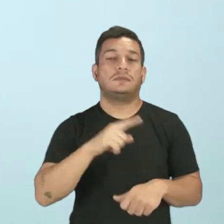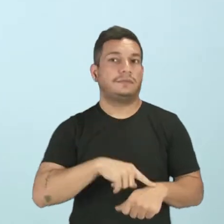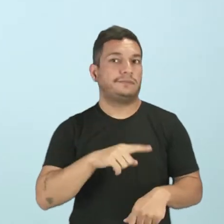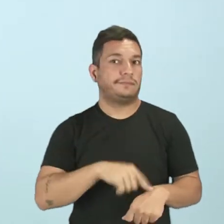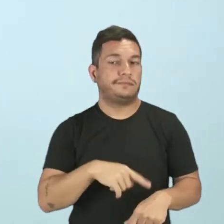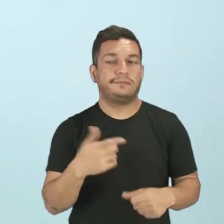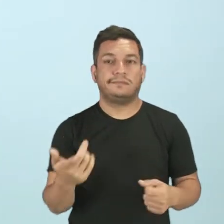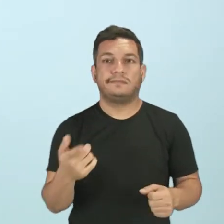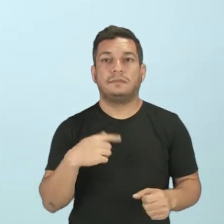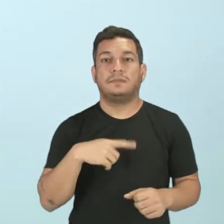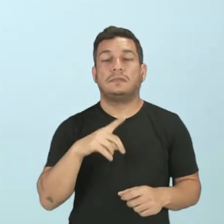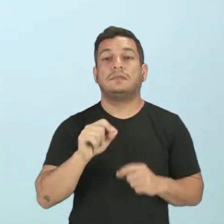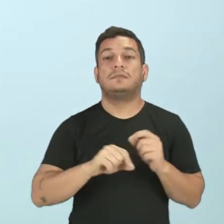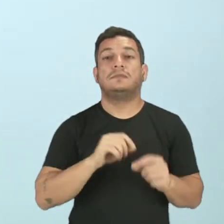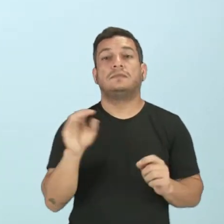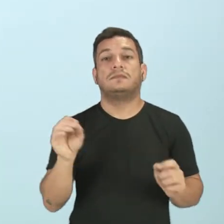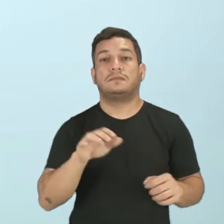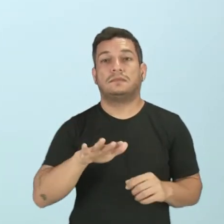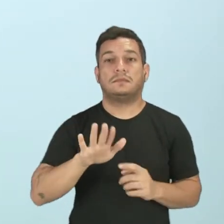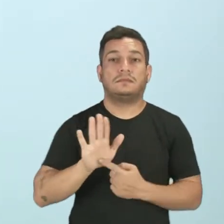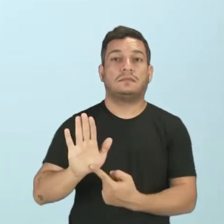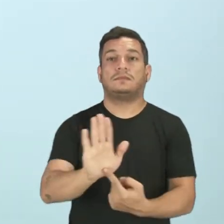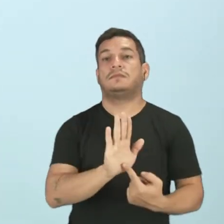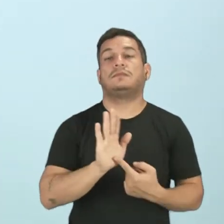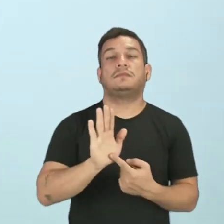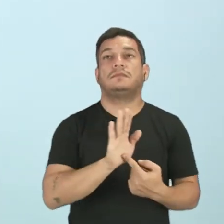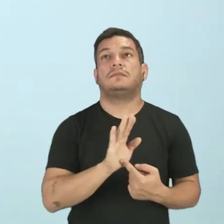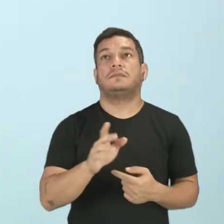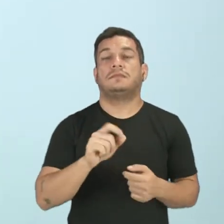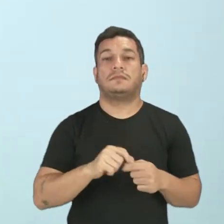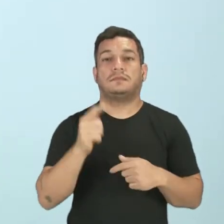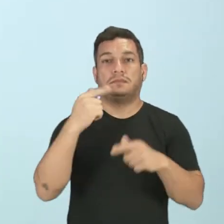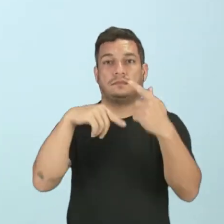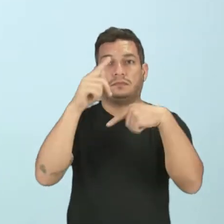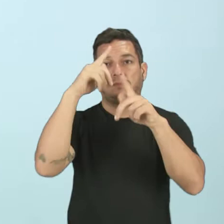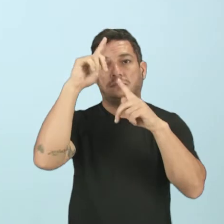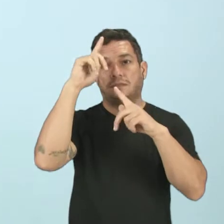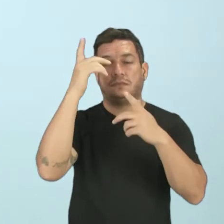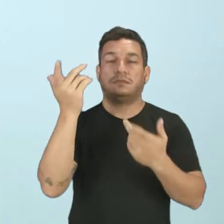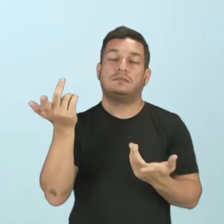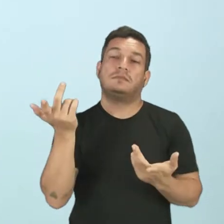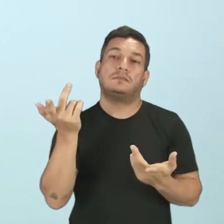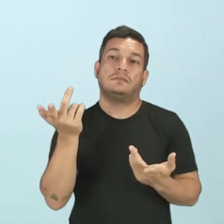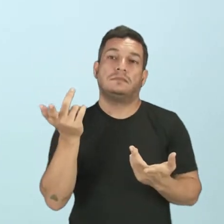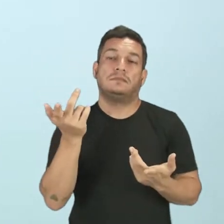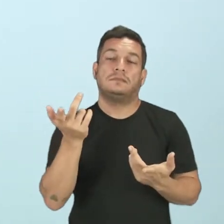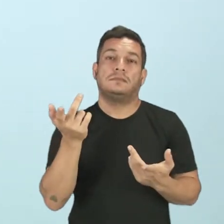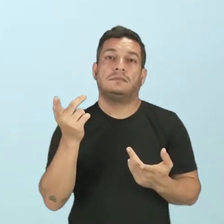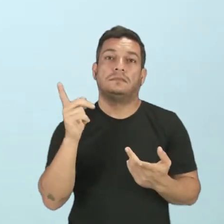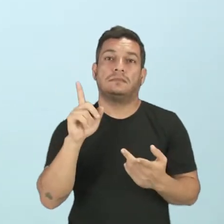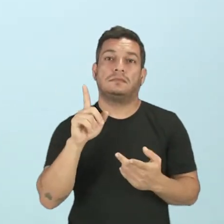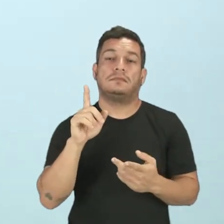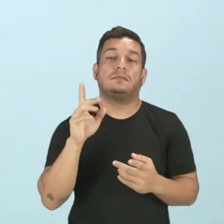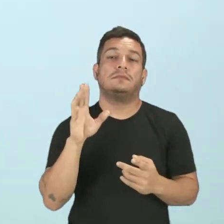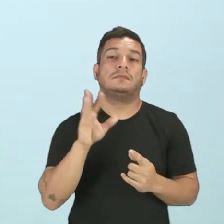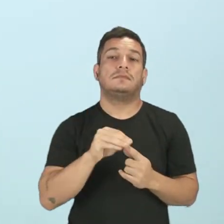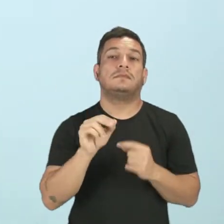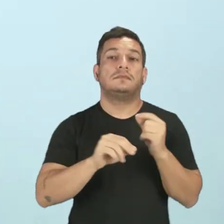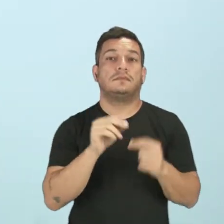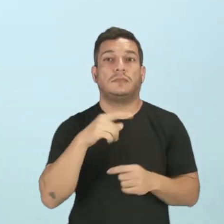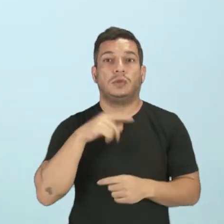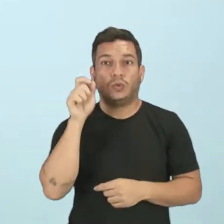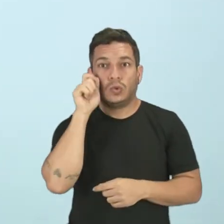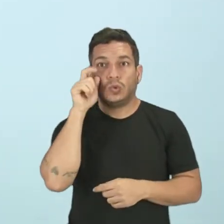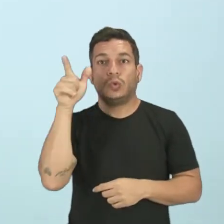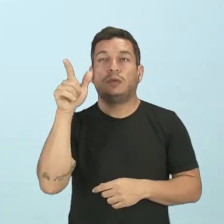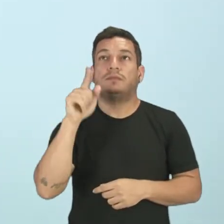para outra, para ser colocada na ordem do dia, para fazer sucesso. Para fazer sucesso, para gerar lucro,